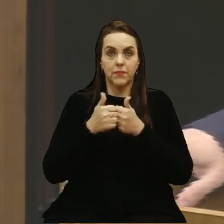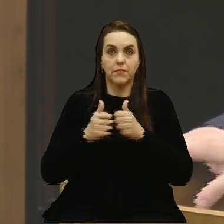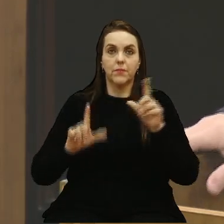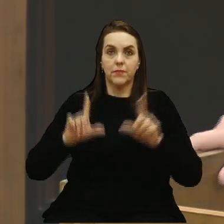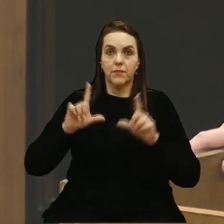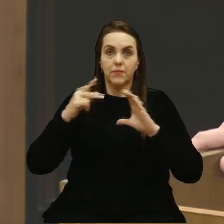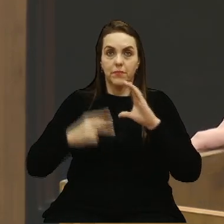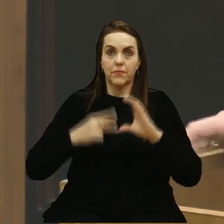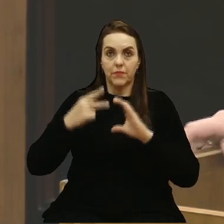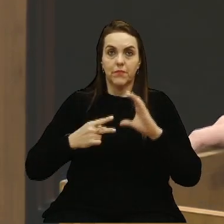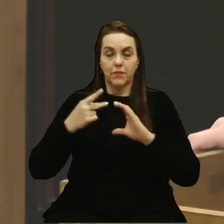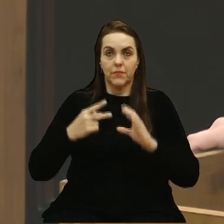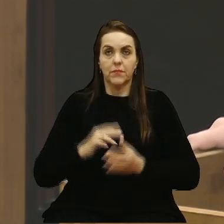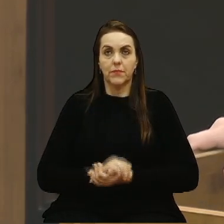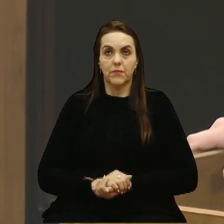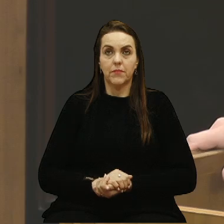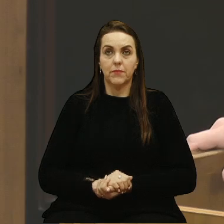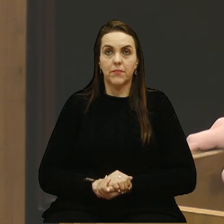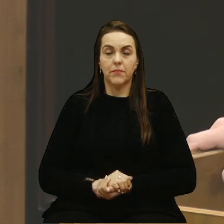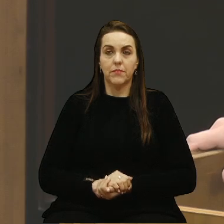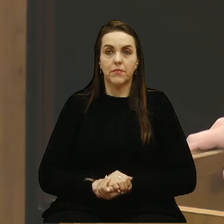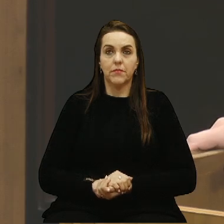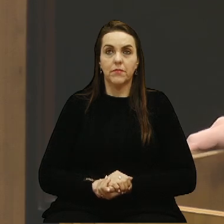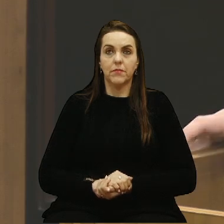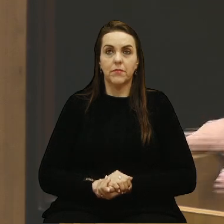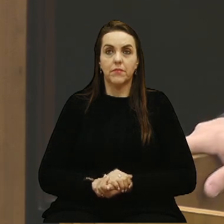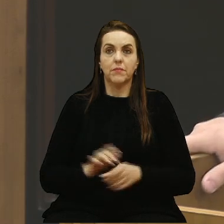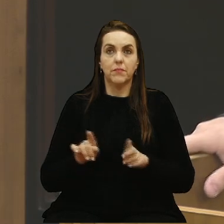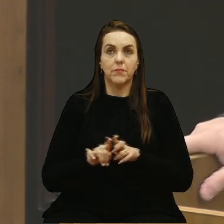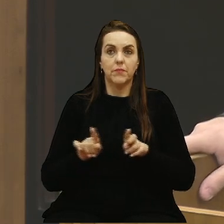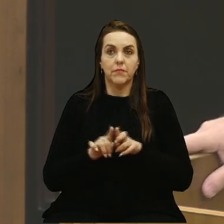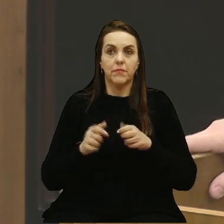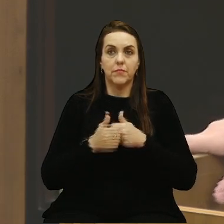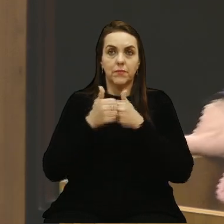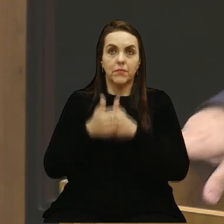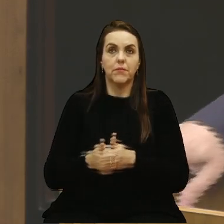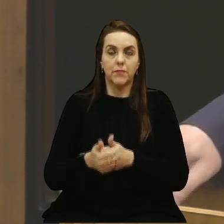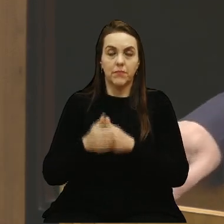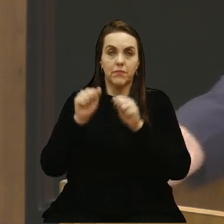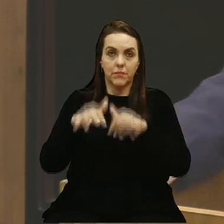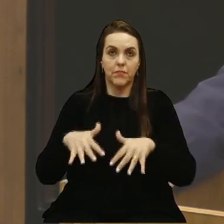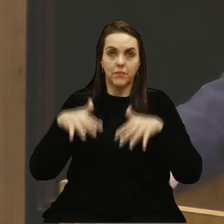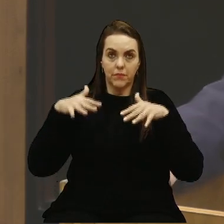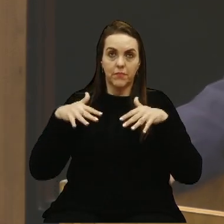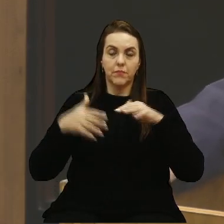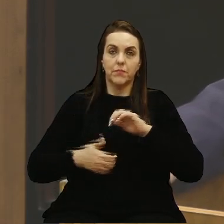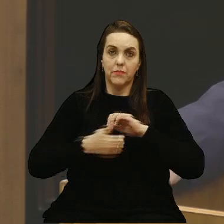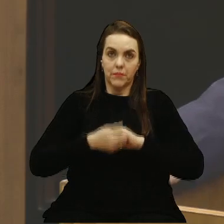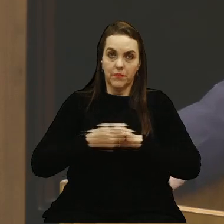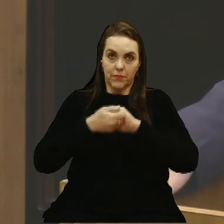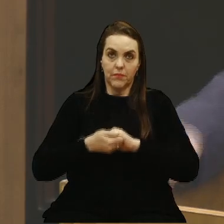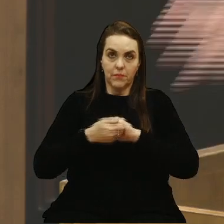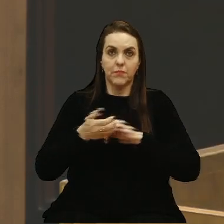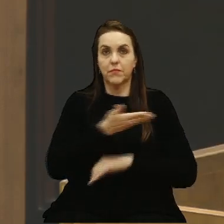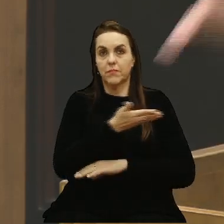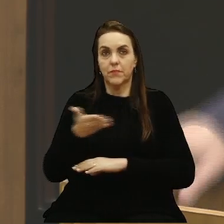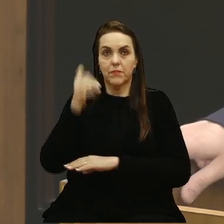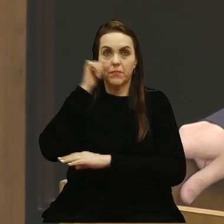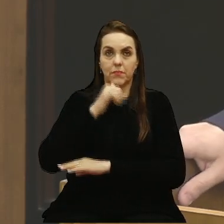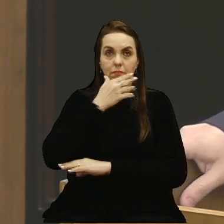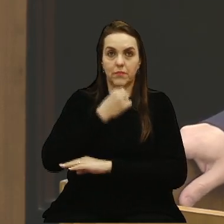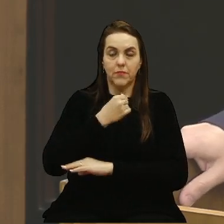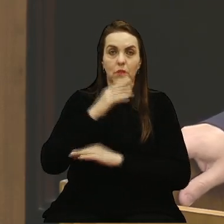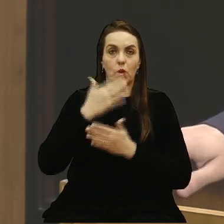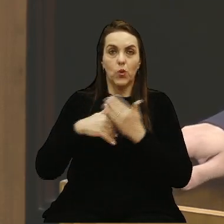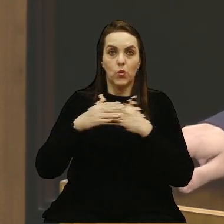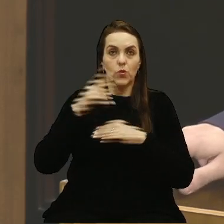Câmara Caxias, quem nos acompanha desse plenário, meus cumprimentos aos senhores e senhoras, a todos os